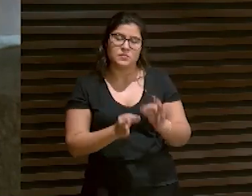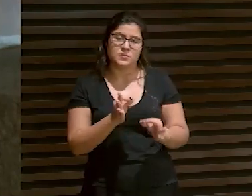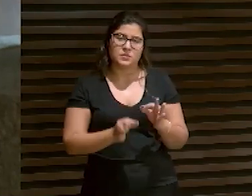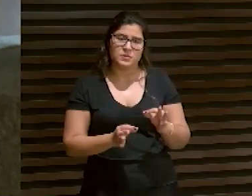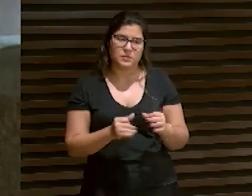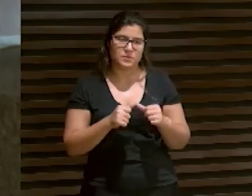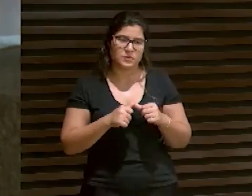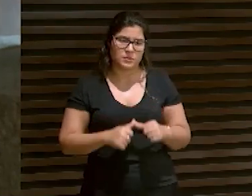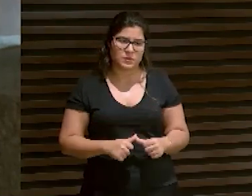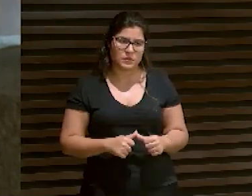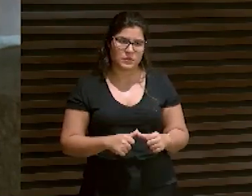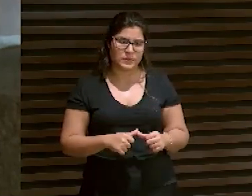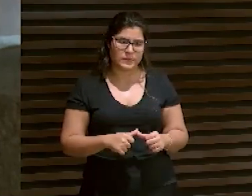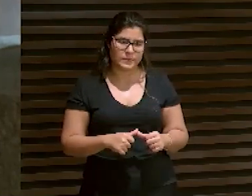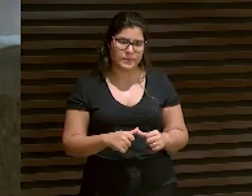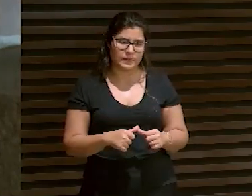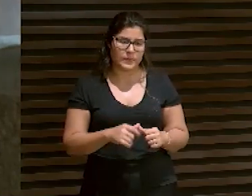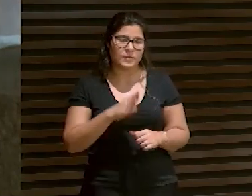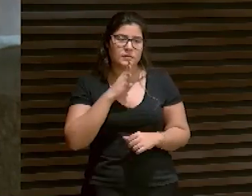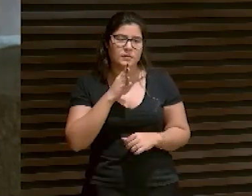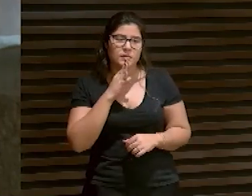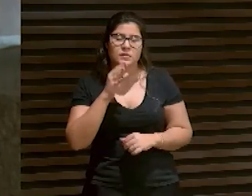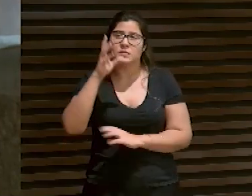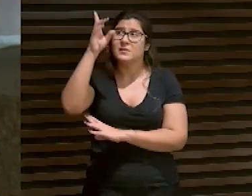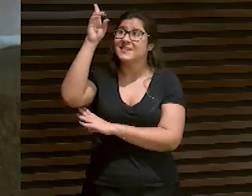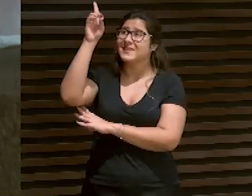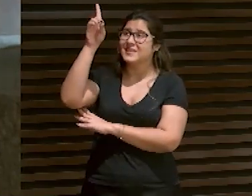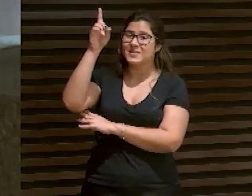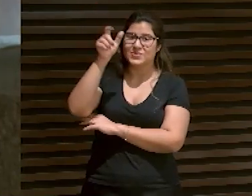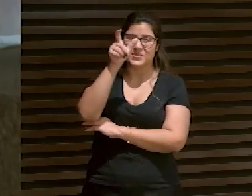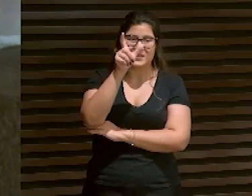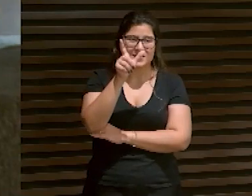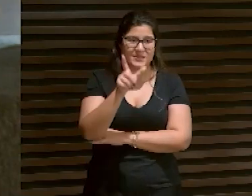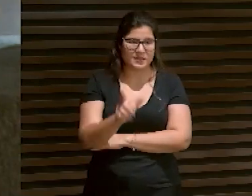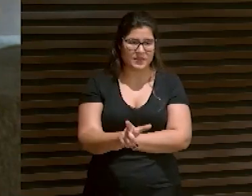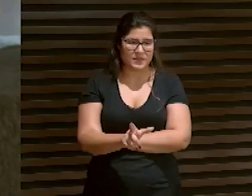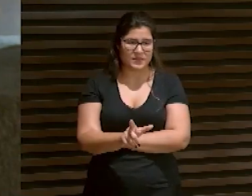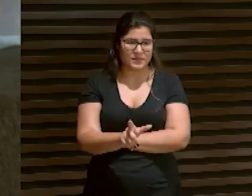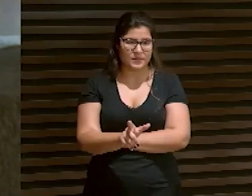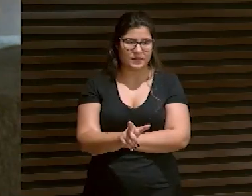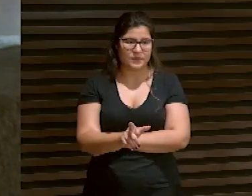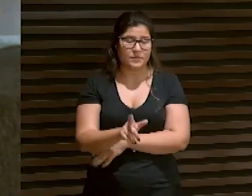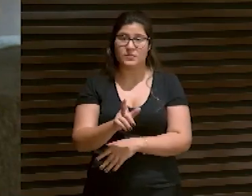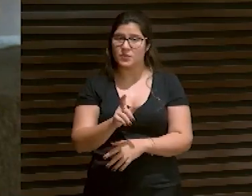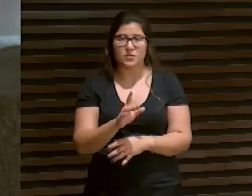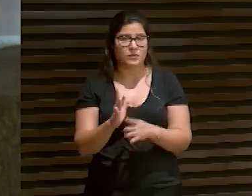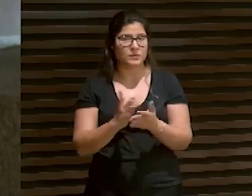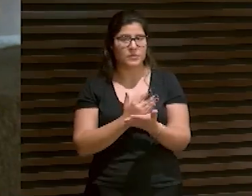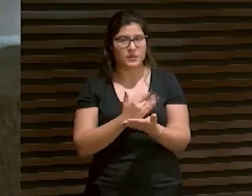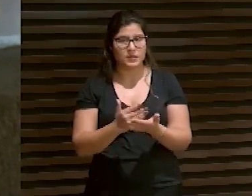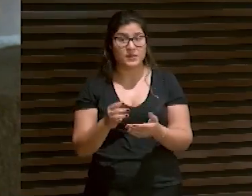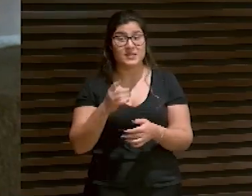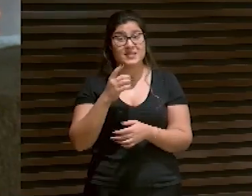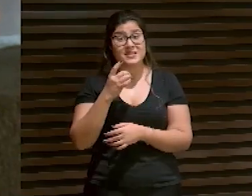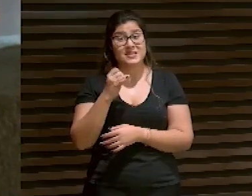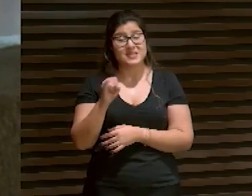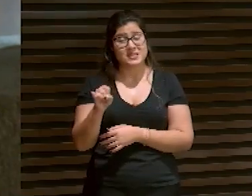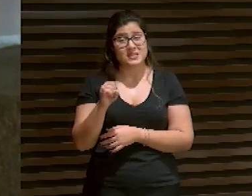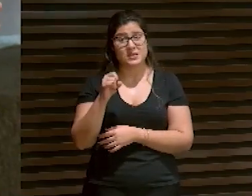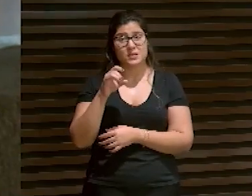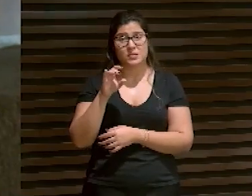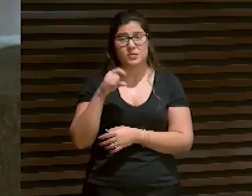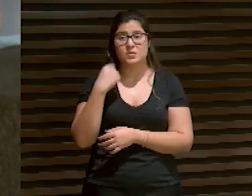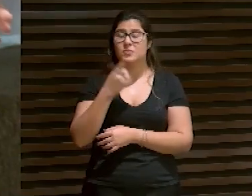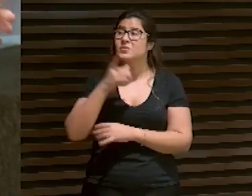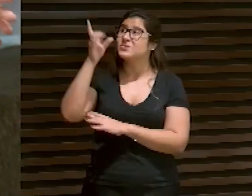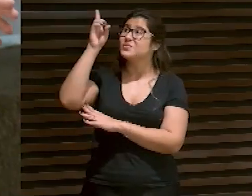para que possamos conhecer a Deus por inteiro, não pela metade. Porque, irmãos, se o nosso Deus fosse apenas santo e